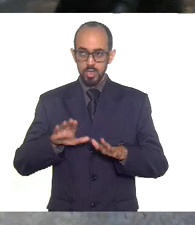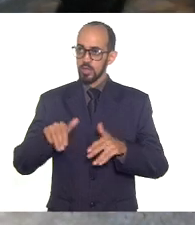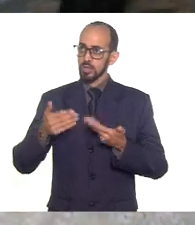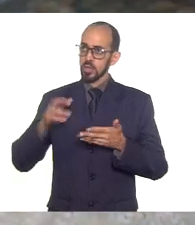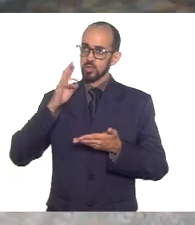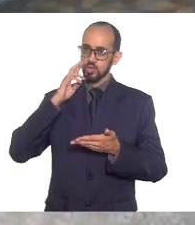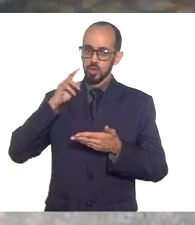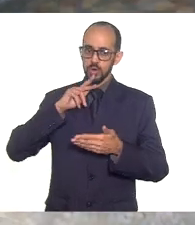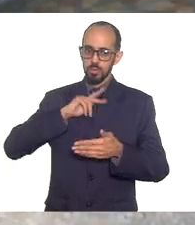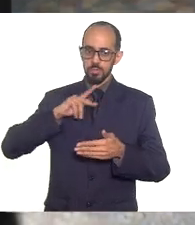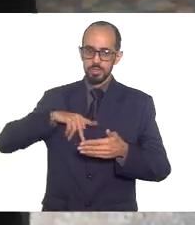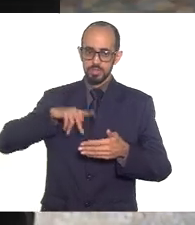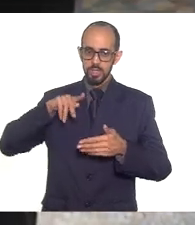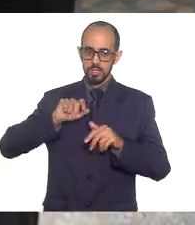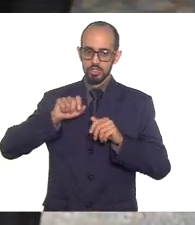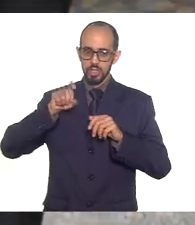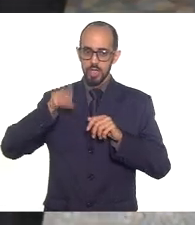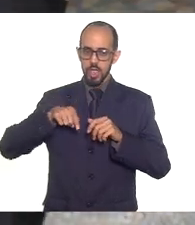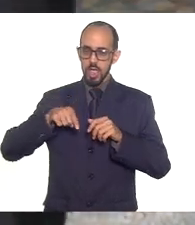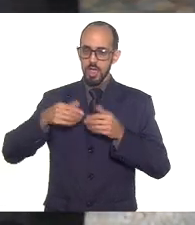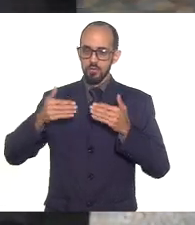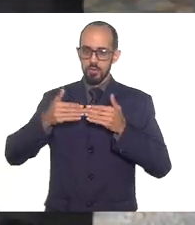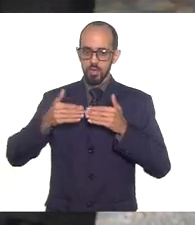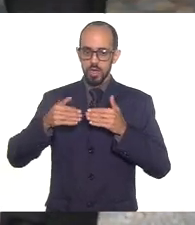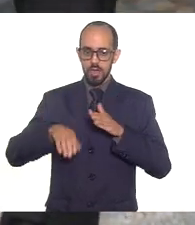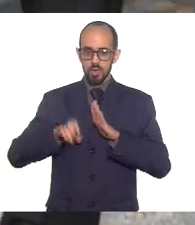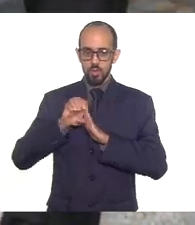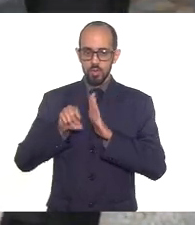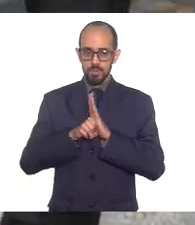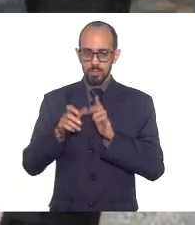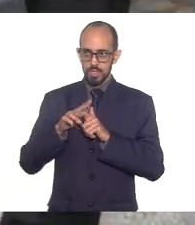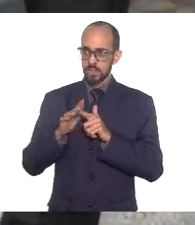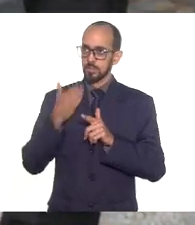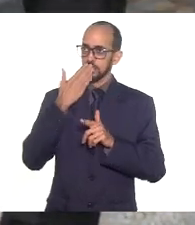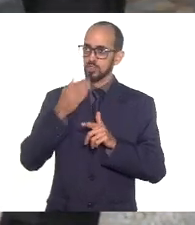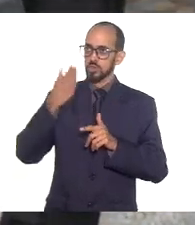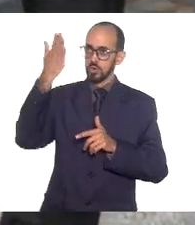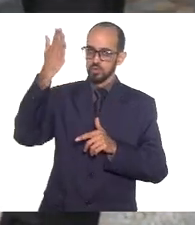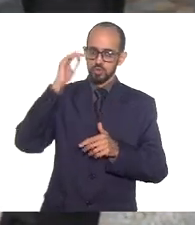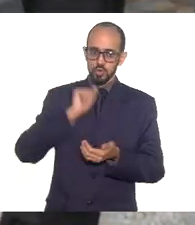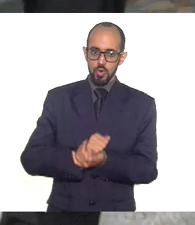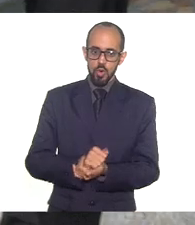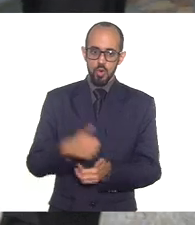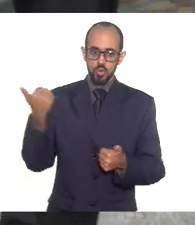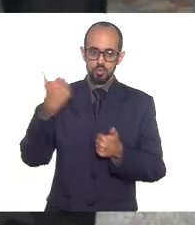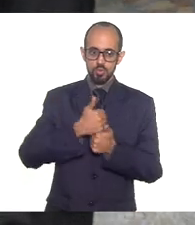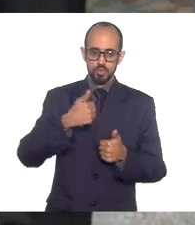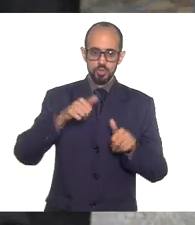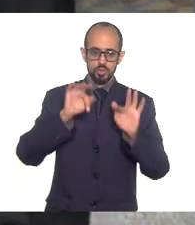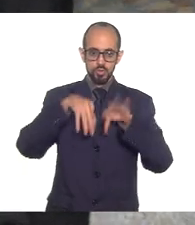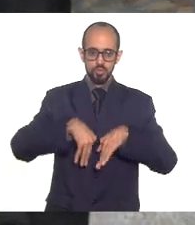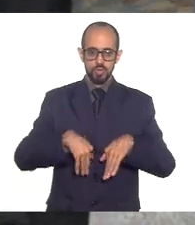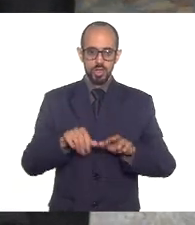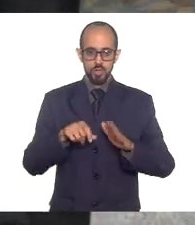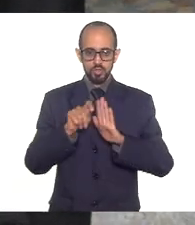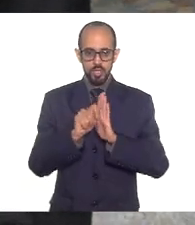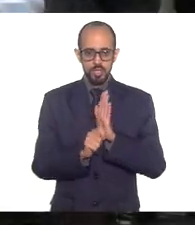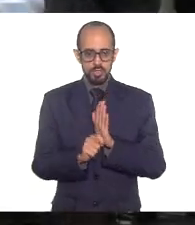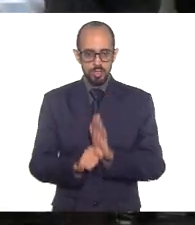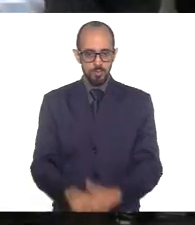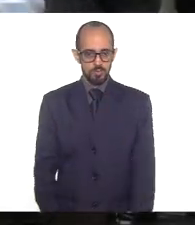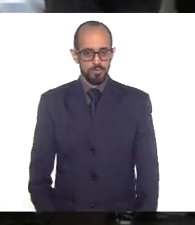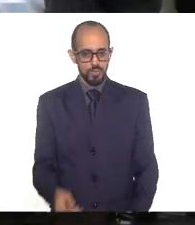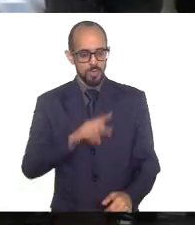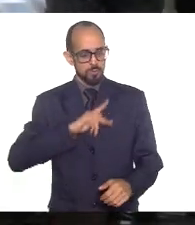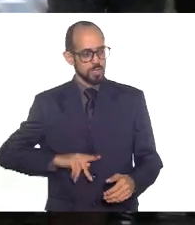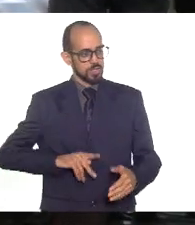presidente aparecer é pela constitucionalidade com emenda pedindo a vossa excelência concluindo o substitutivo pedindo forma final de redação